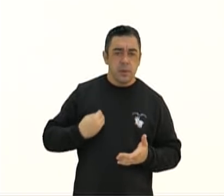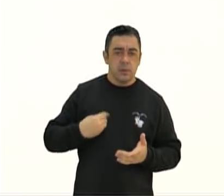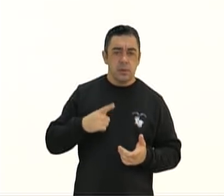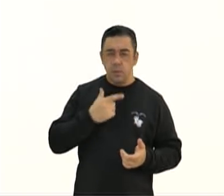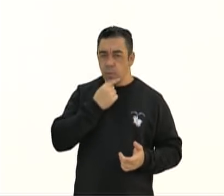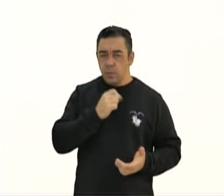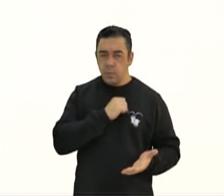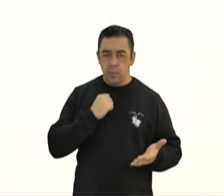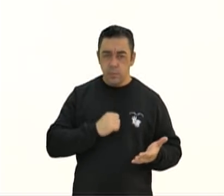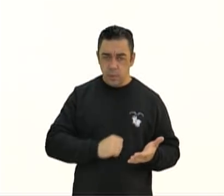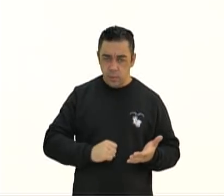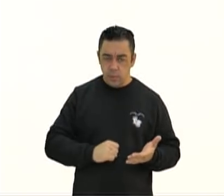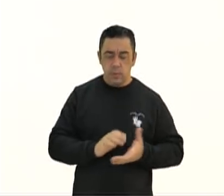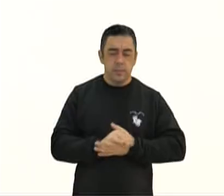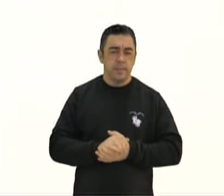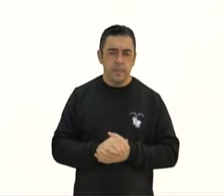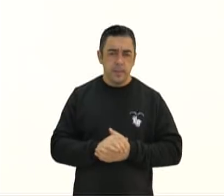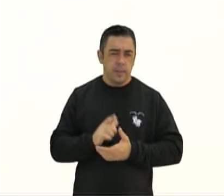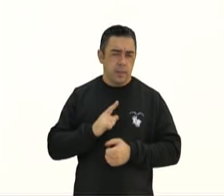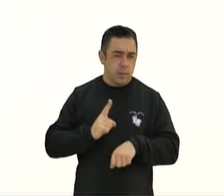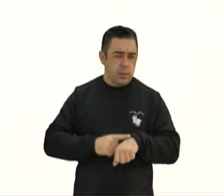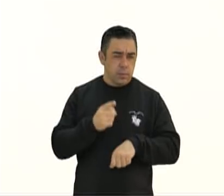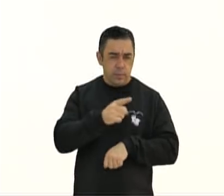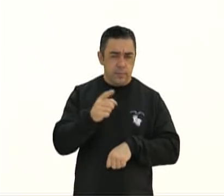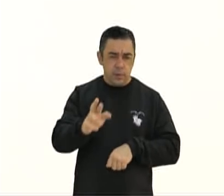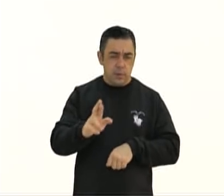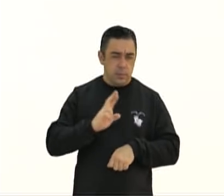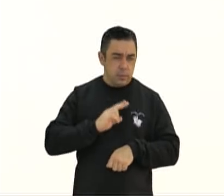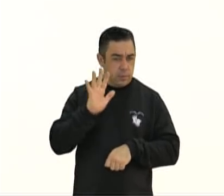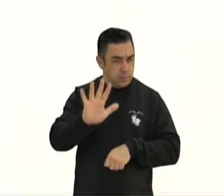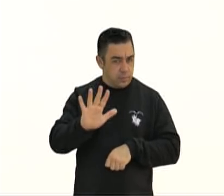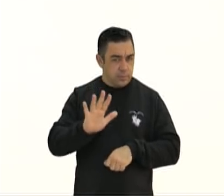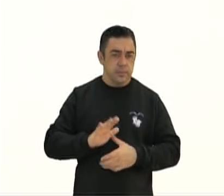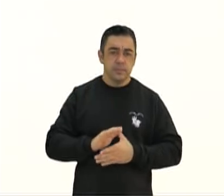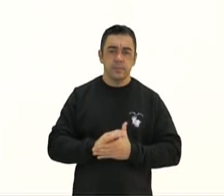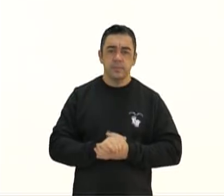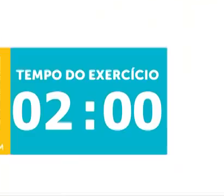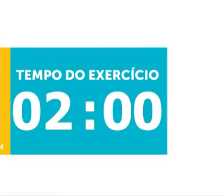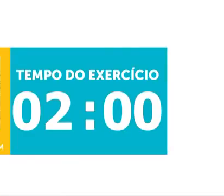super-herói. Você tem um minutinho para responder. Eu já volto.